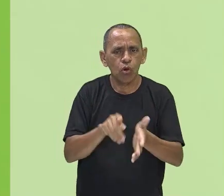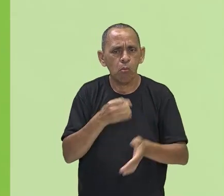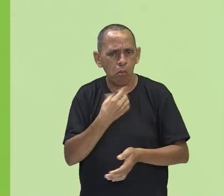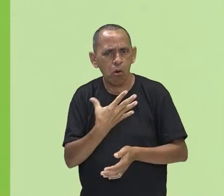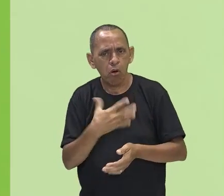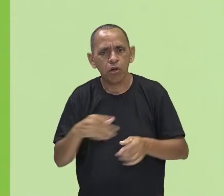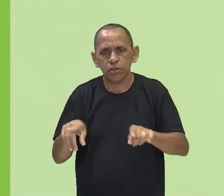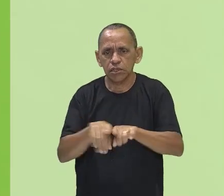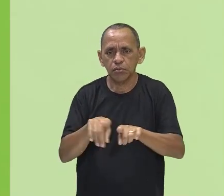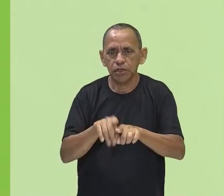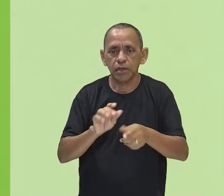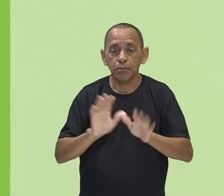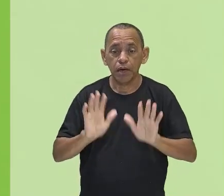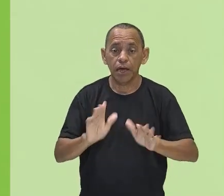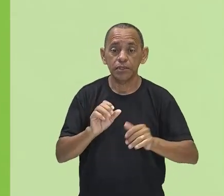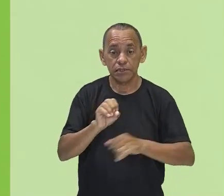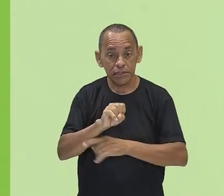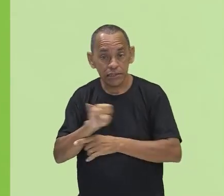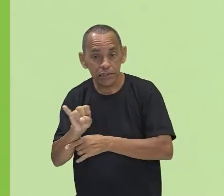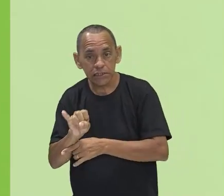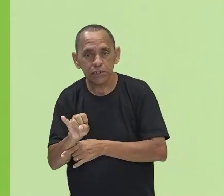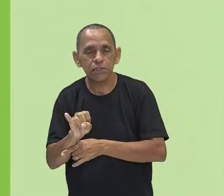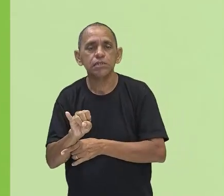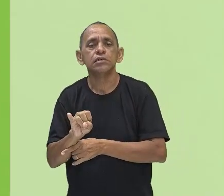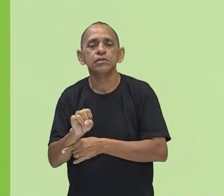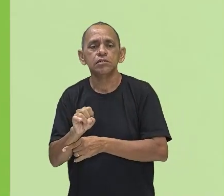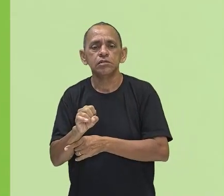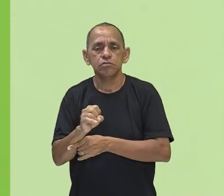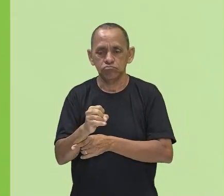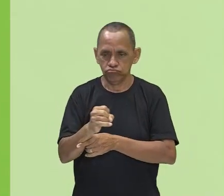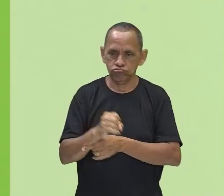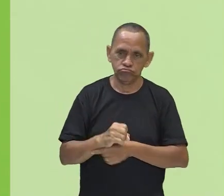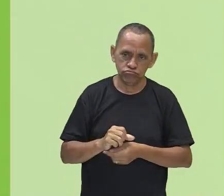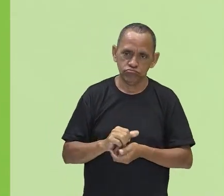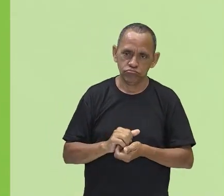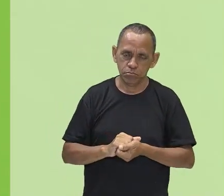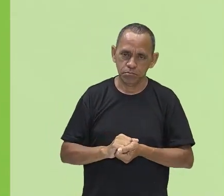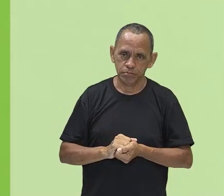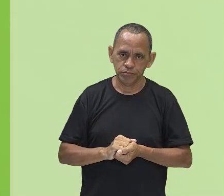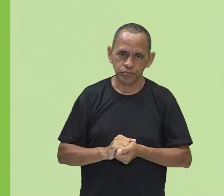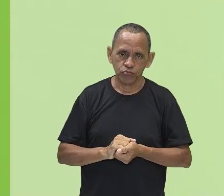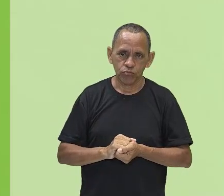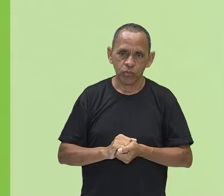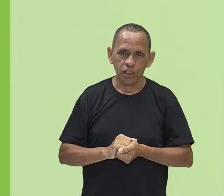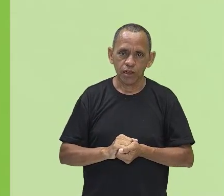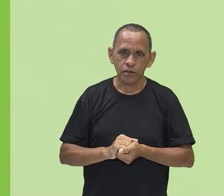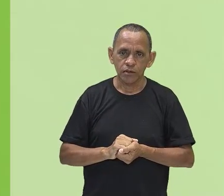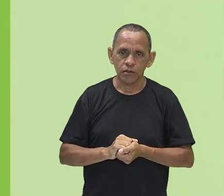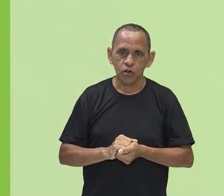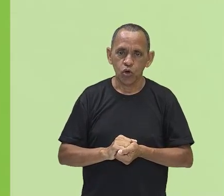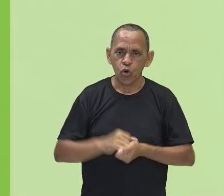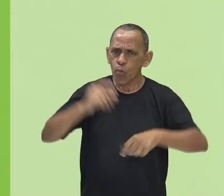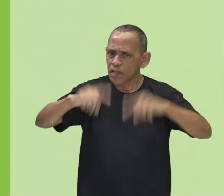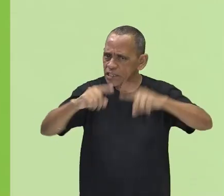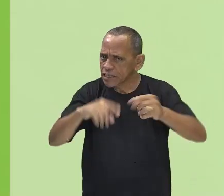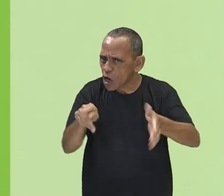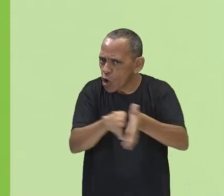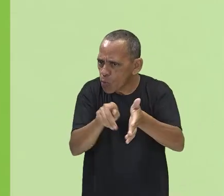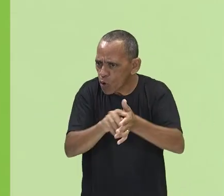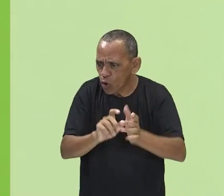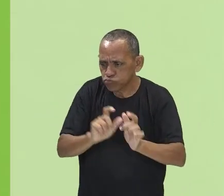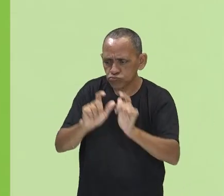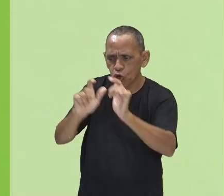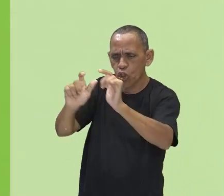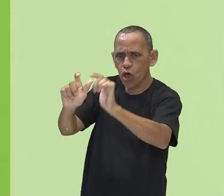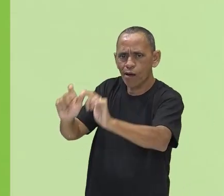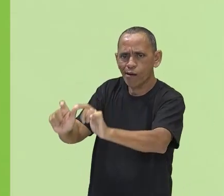quando você coloca ali o objeto no campo de visão, digamos assim, dessa lente, você vai ter características